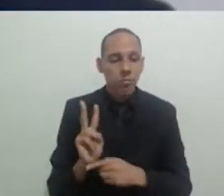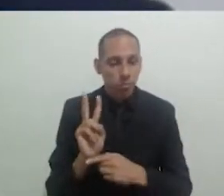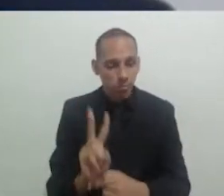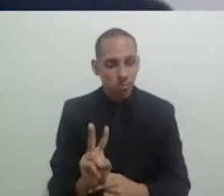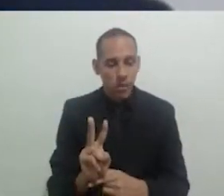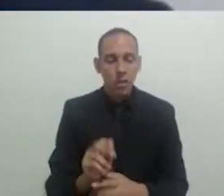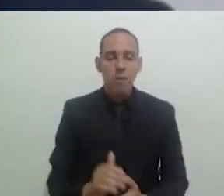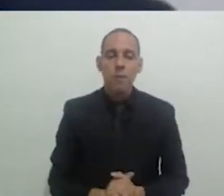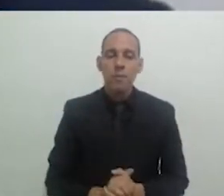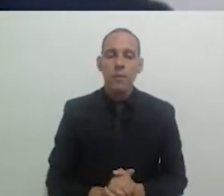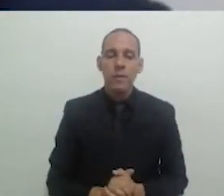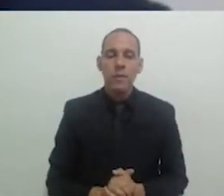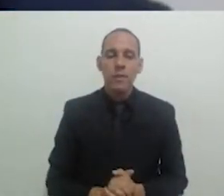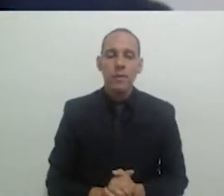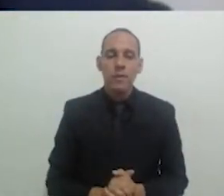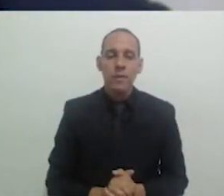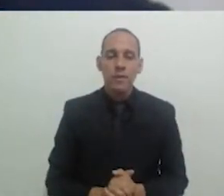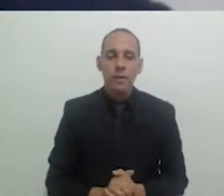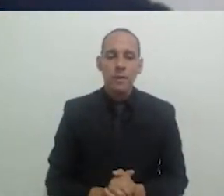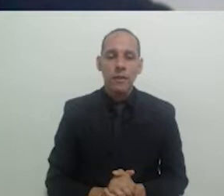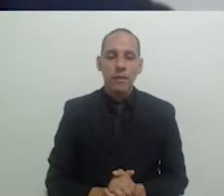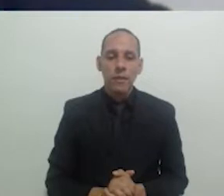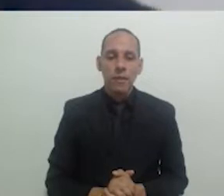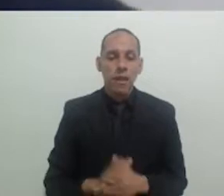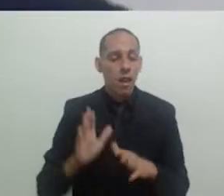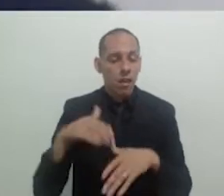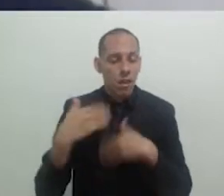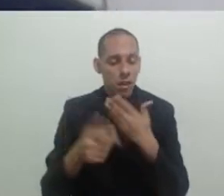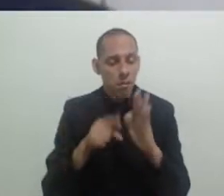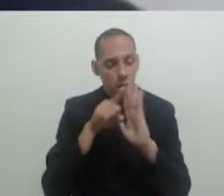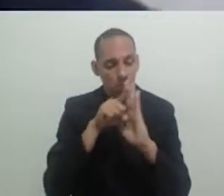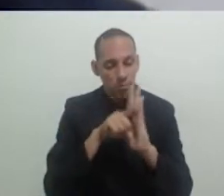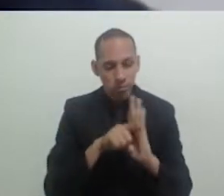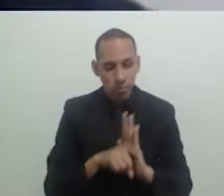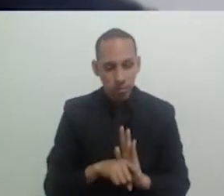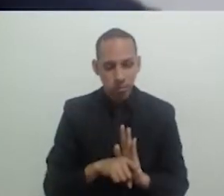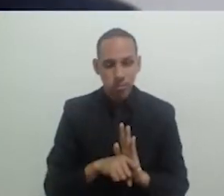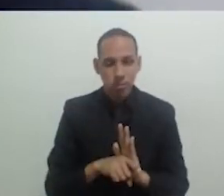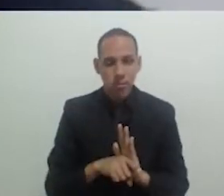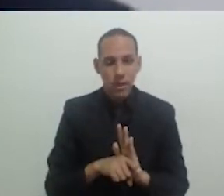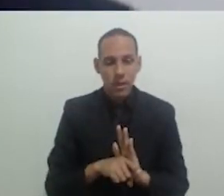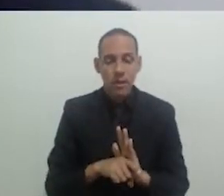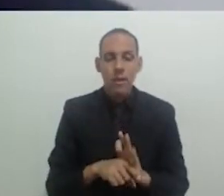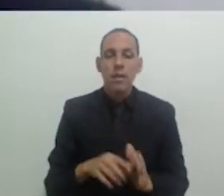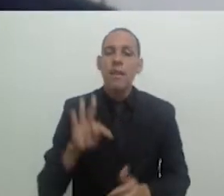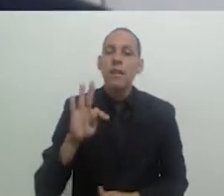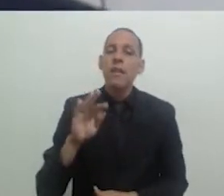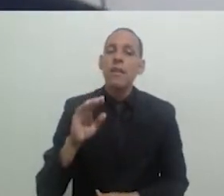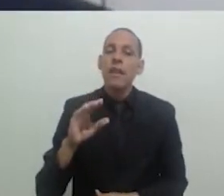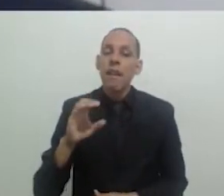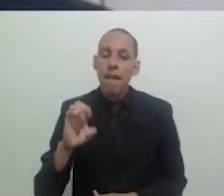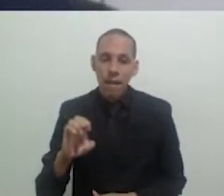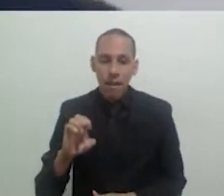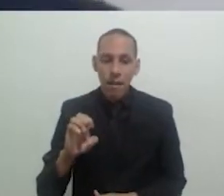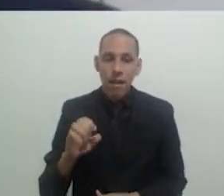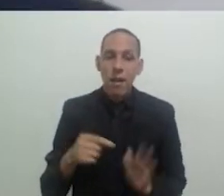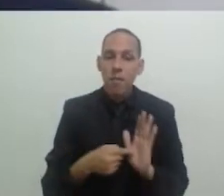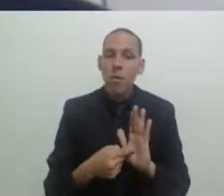O TCE, após analisar as defesas, sustentou que o certame e a fase de execução